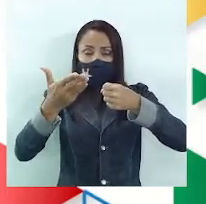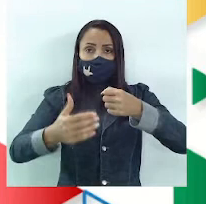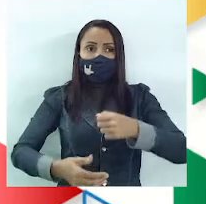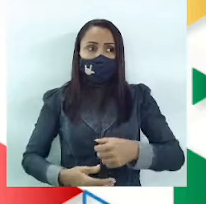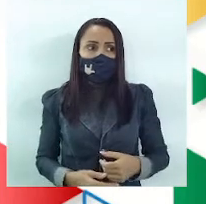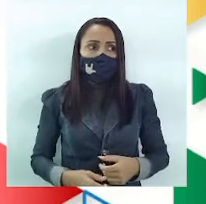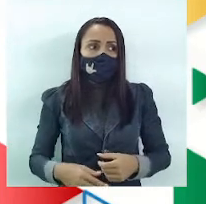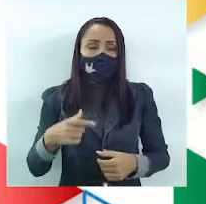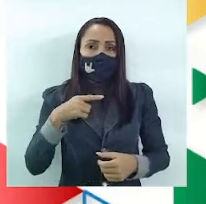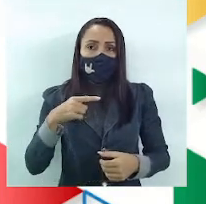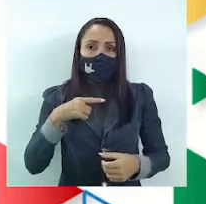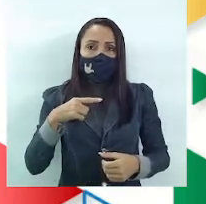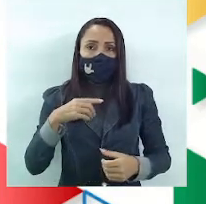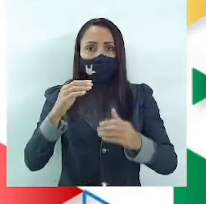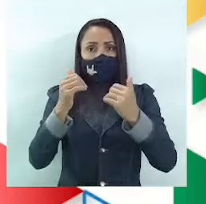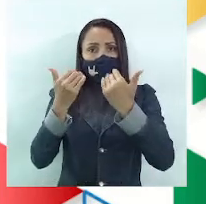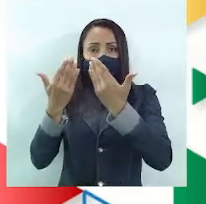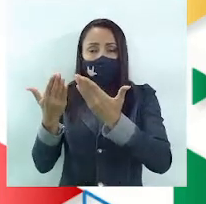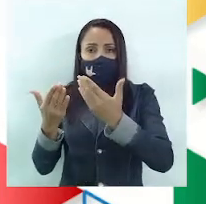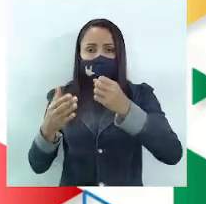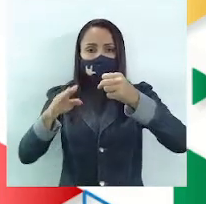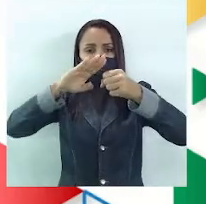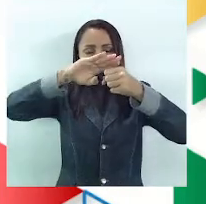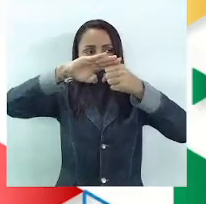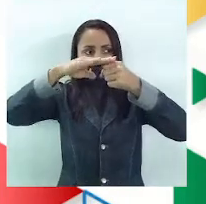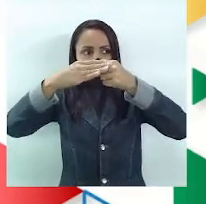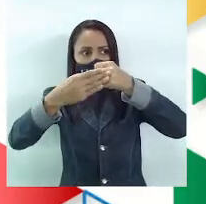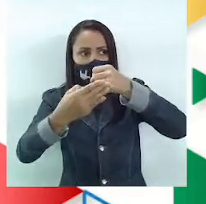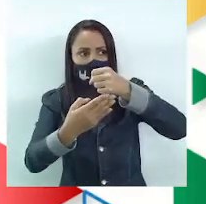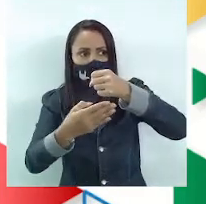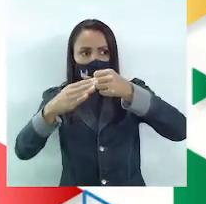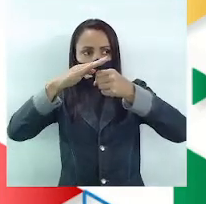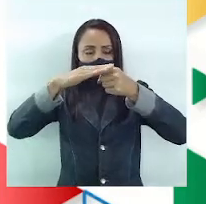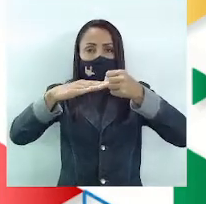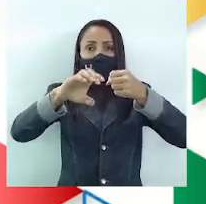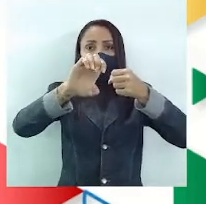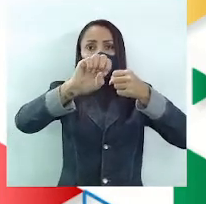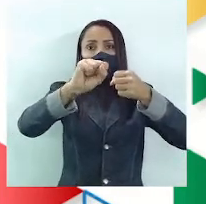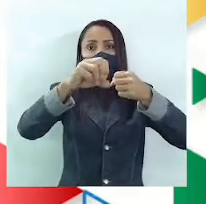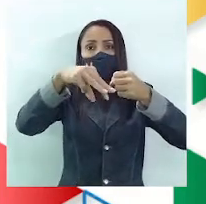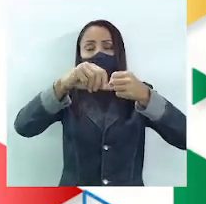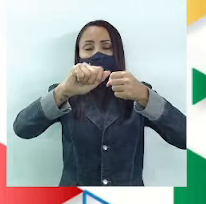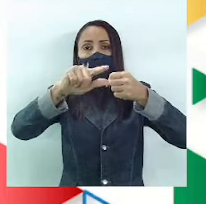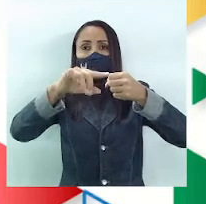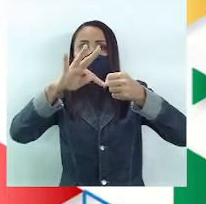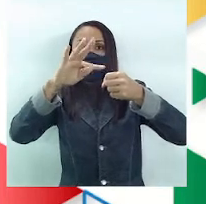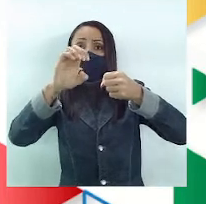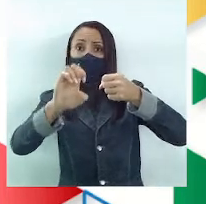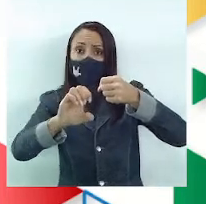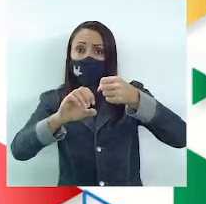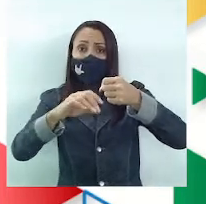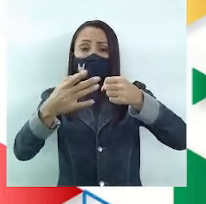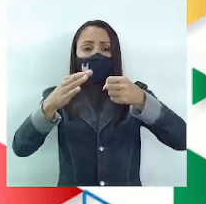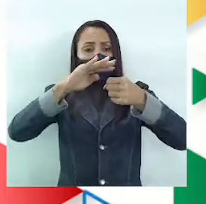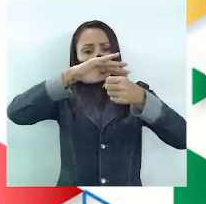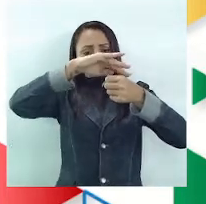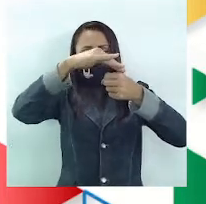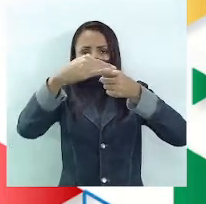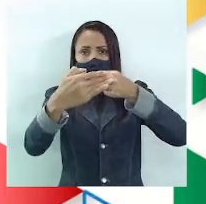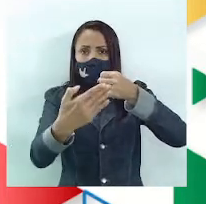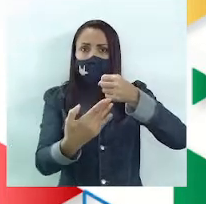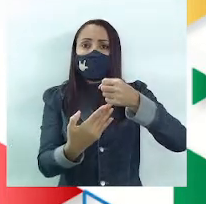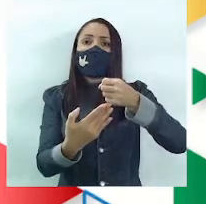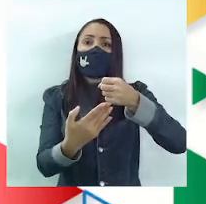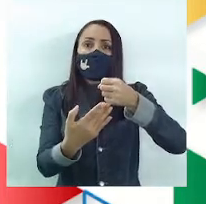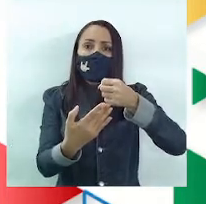aí a parte mais externa, que é o esmalte, que é a parte mais dura do nosso corpo, né? A substância mais dura. O dente é a substância mais dura do